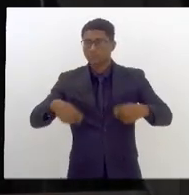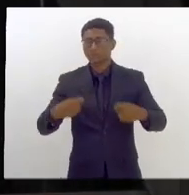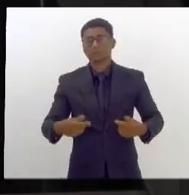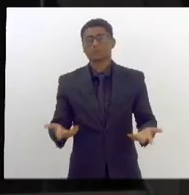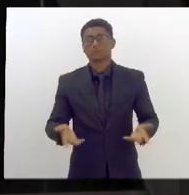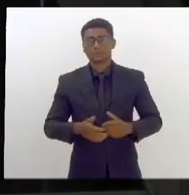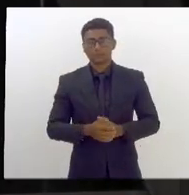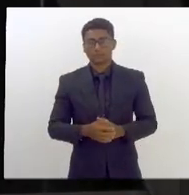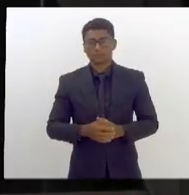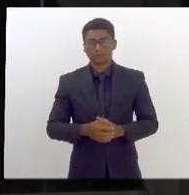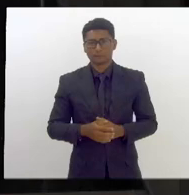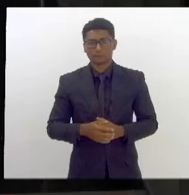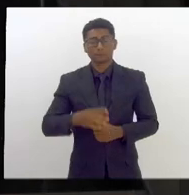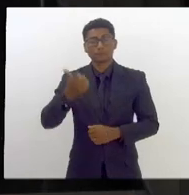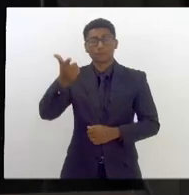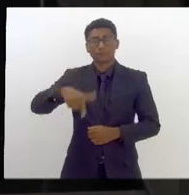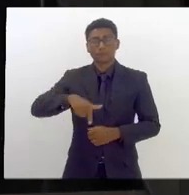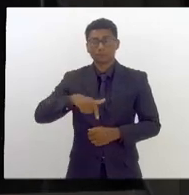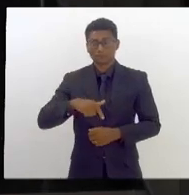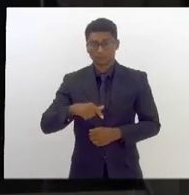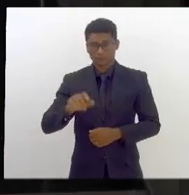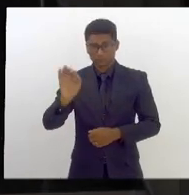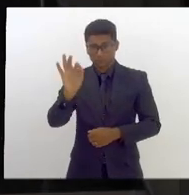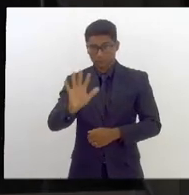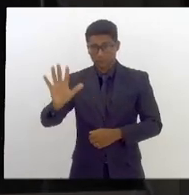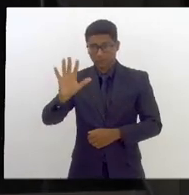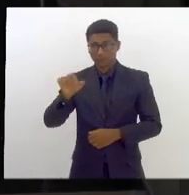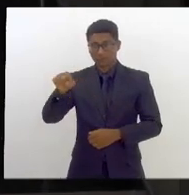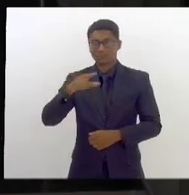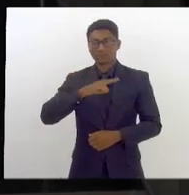agravante ao decreto Federal